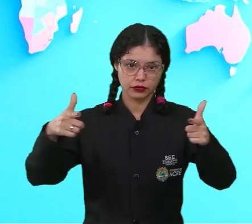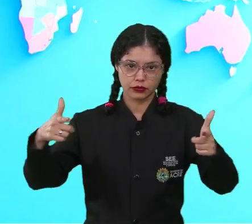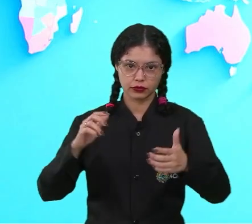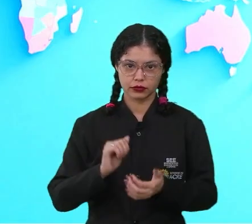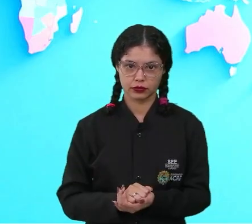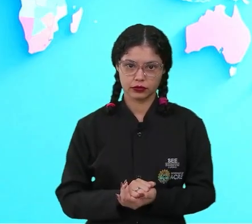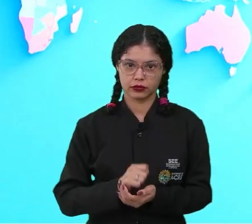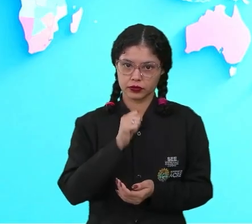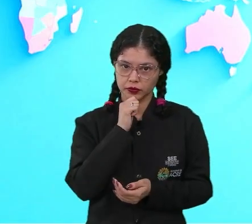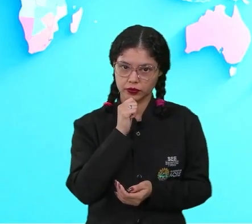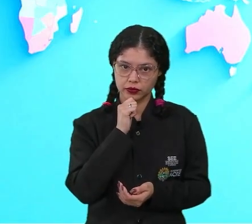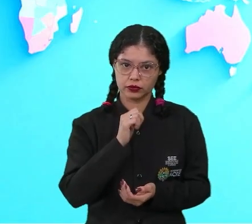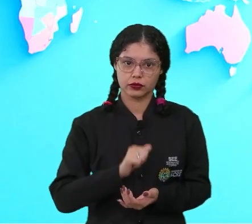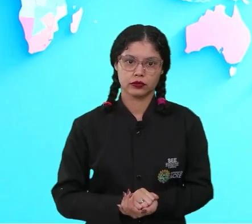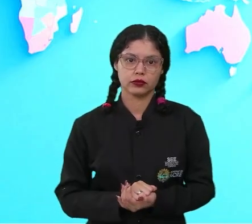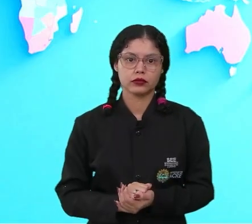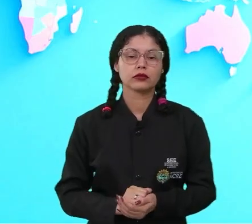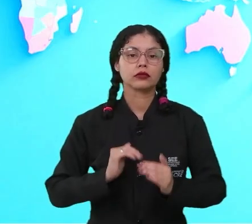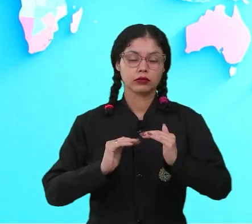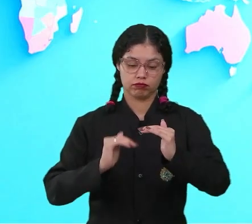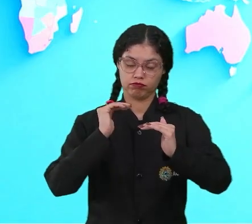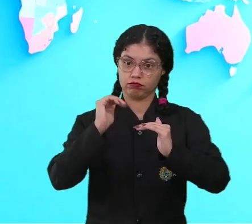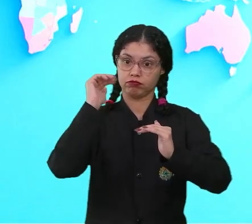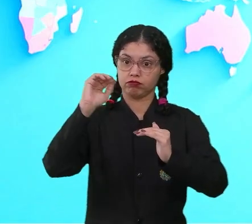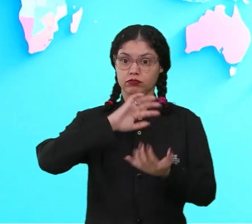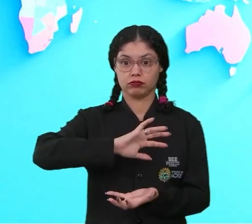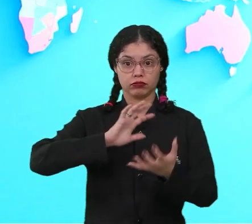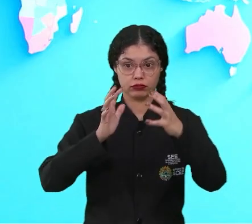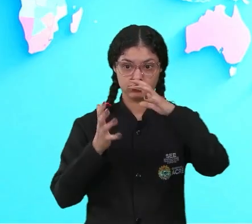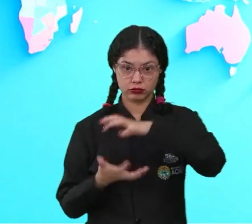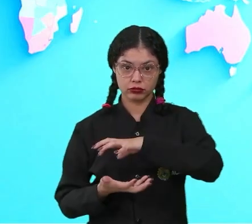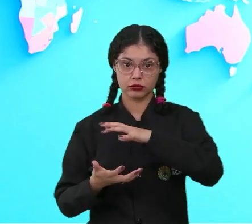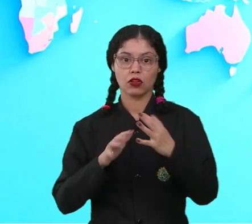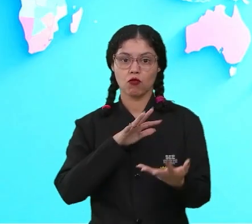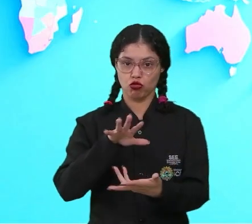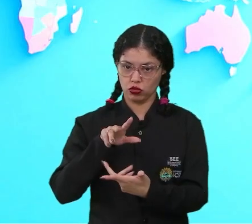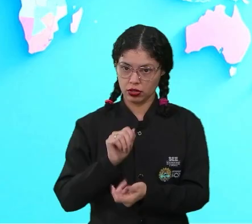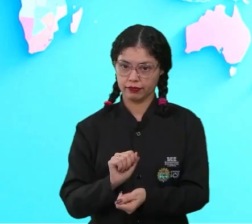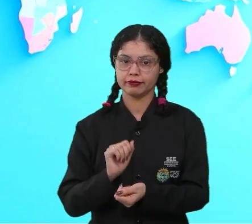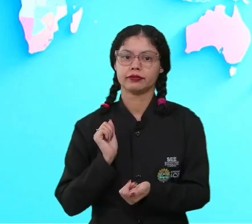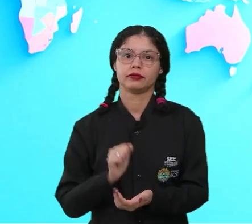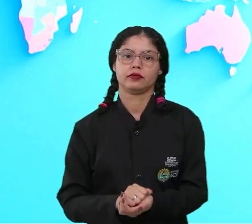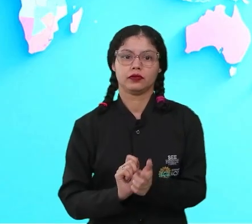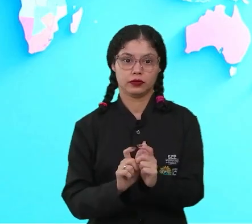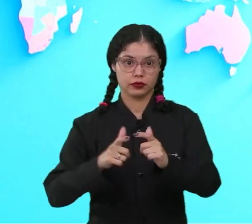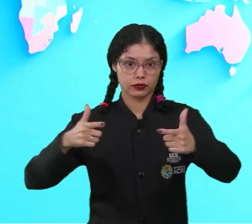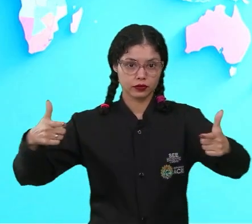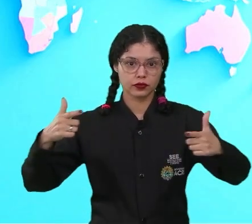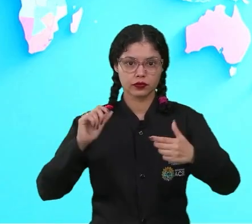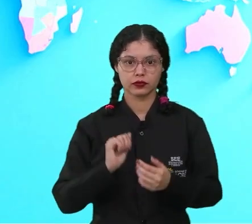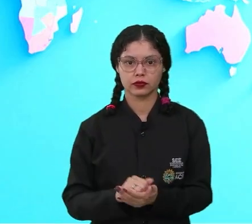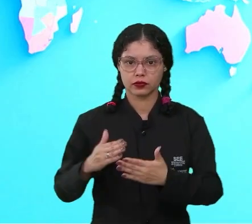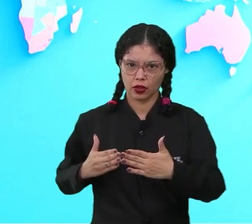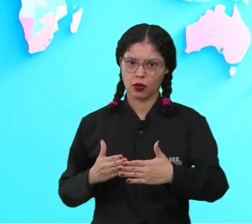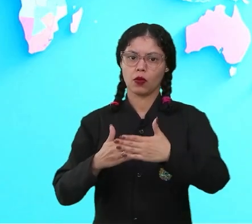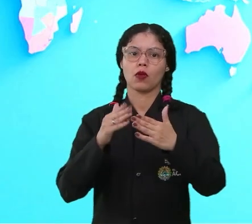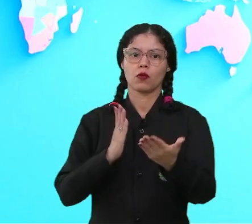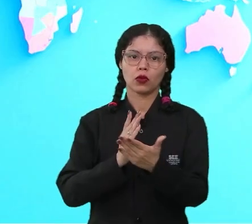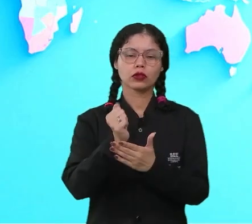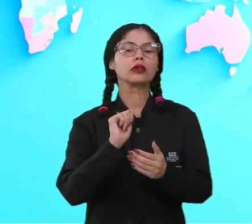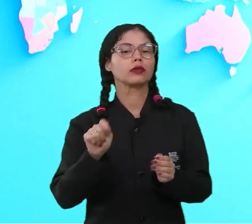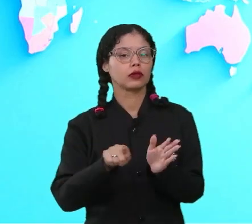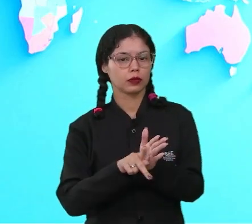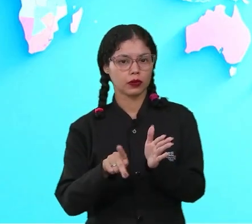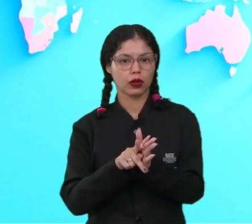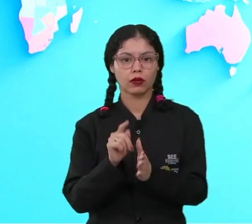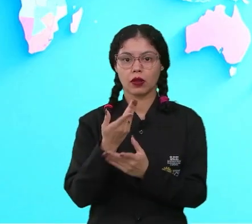expandir suas operações em escala global, em escala mundial. Essa expansão é impulsionada pela